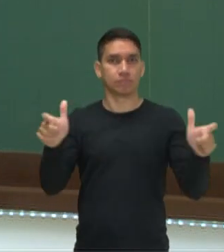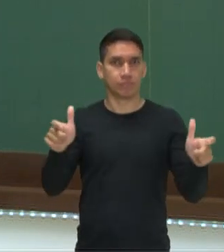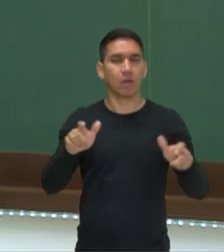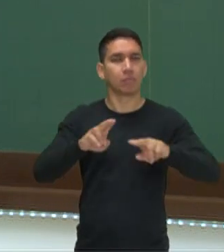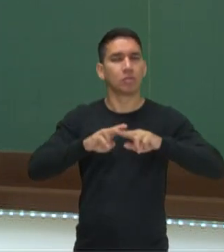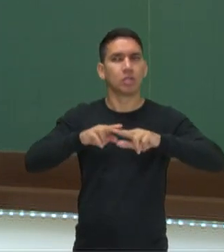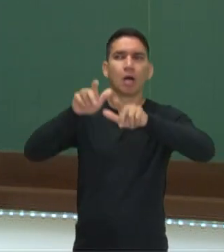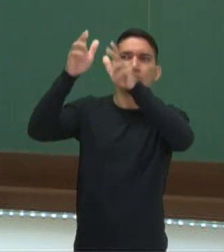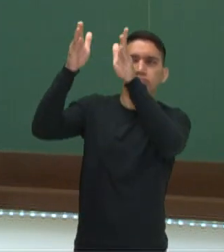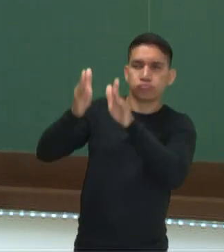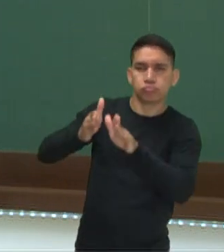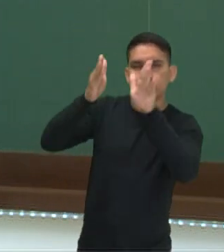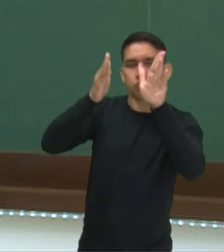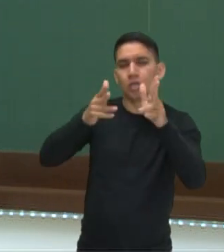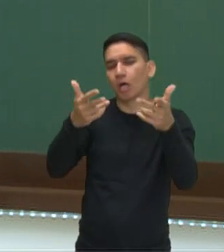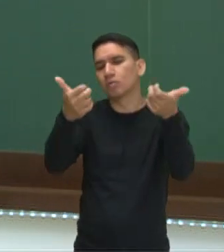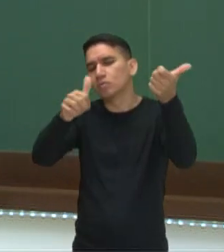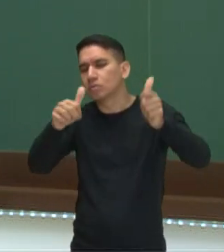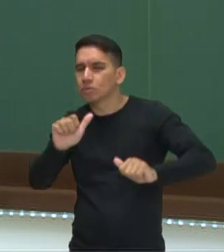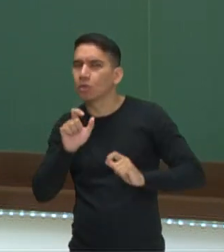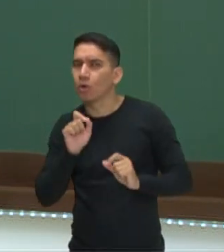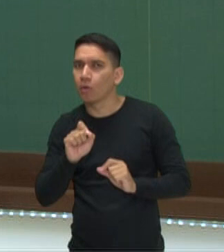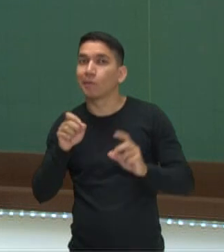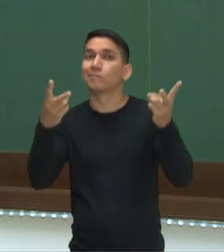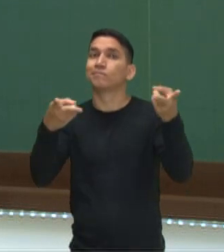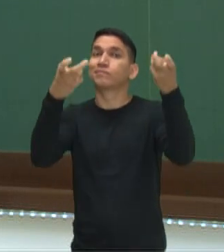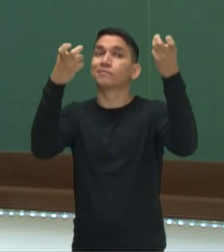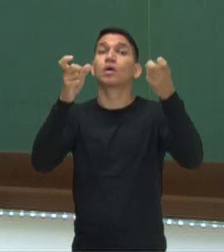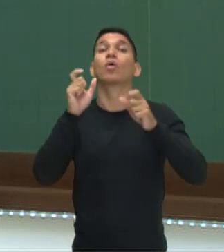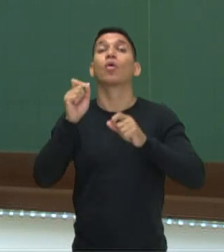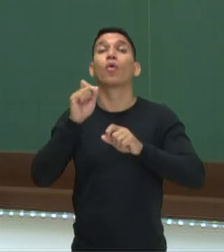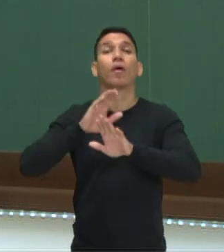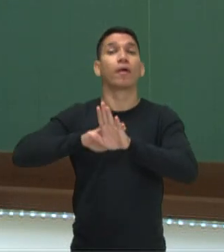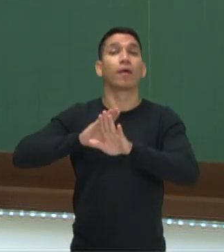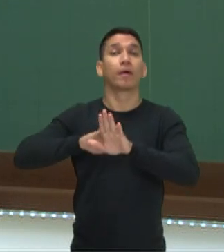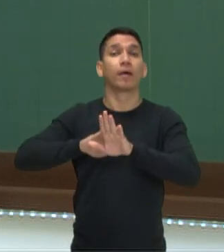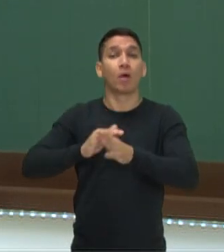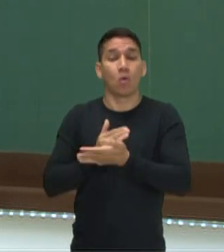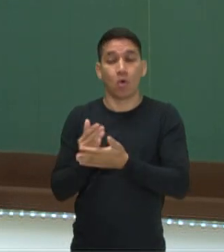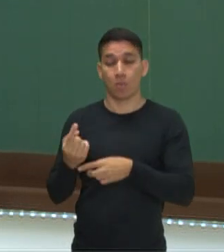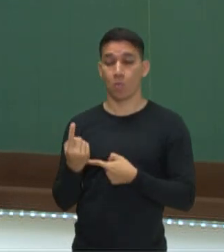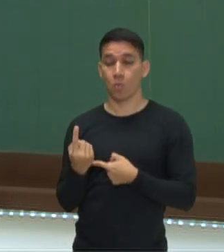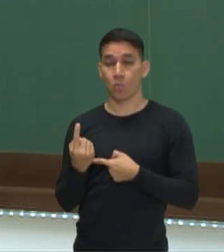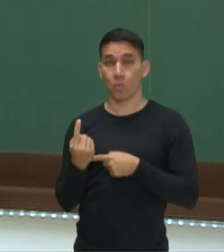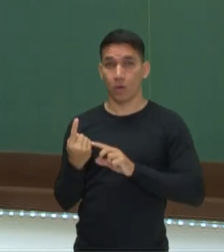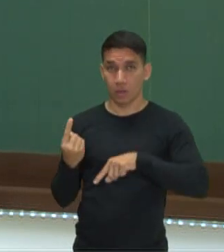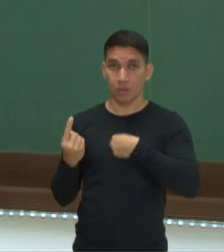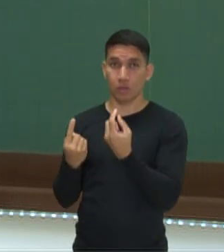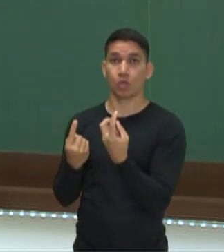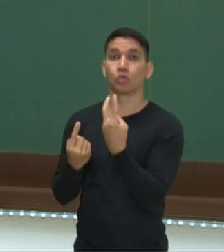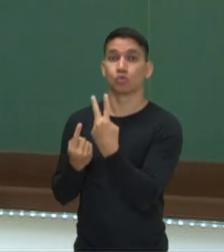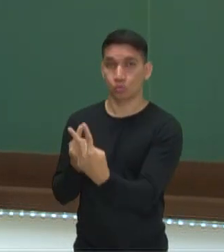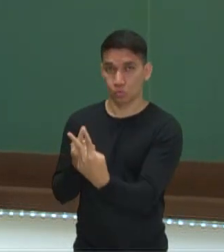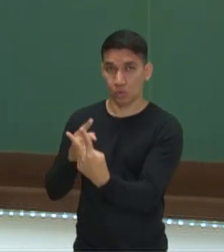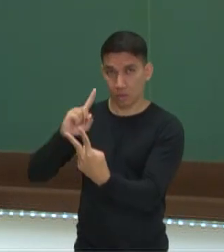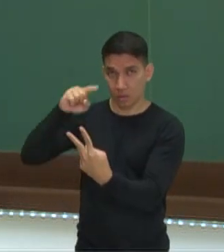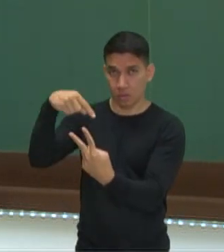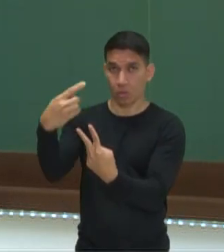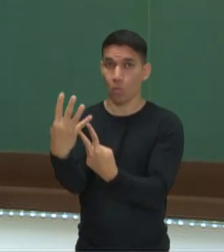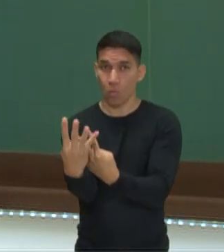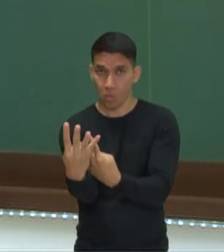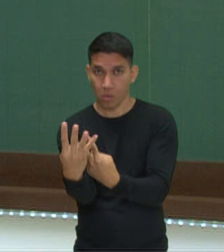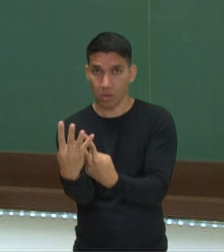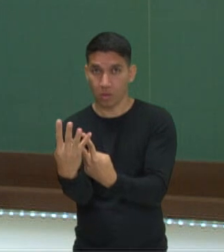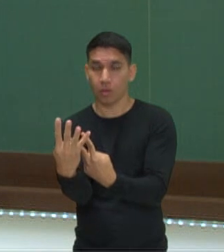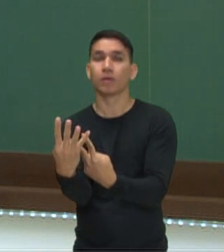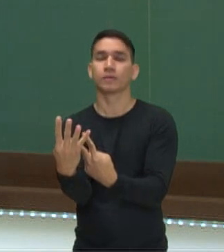primeiras colunas, a gente já consegue visualizar bem essa ideia. No início tinha uma, depois dobrou, duas,